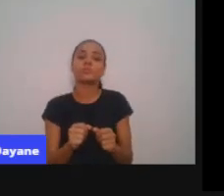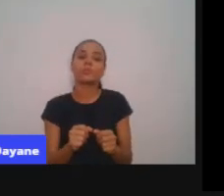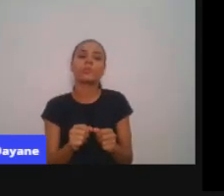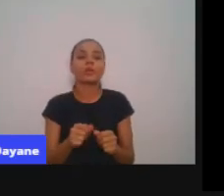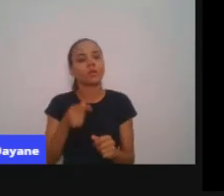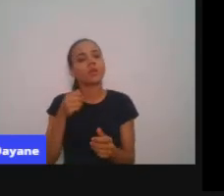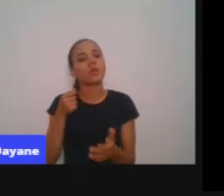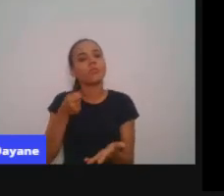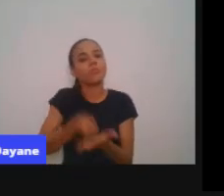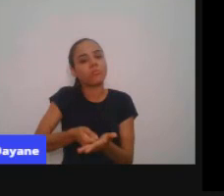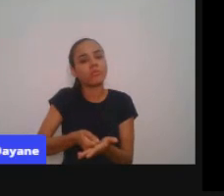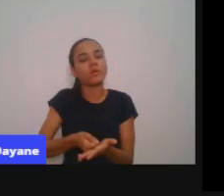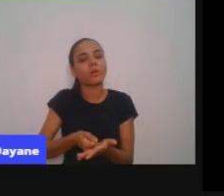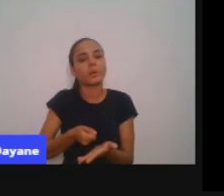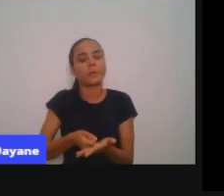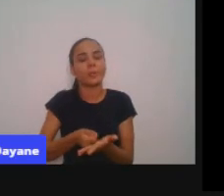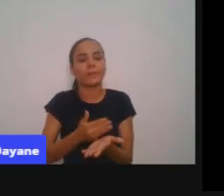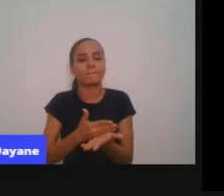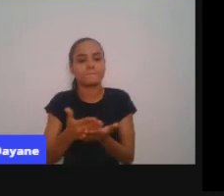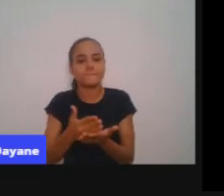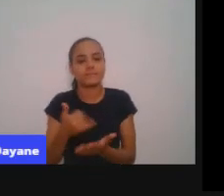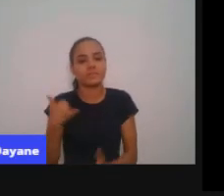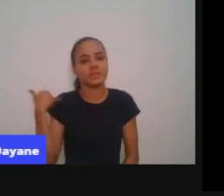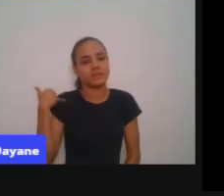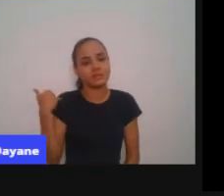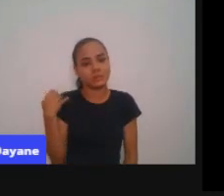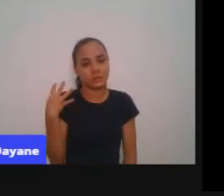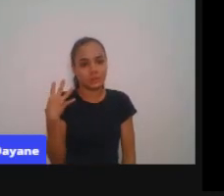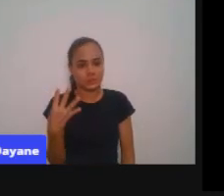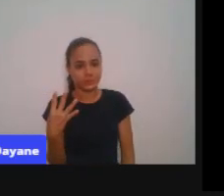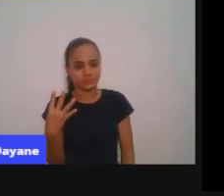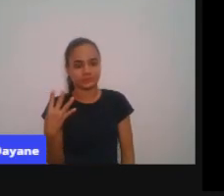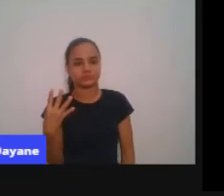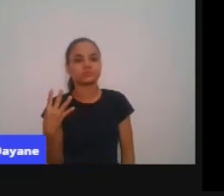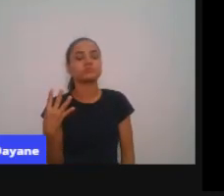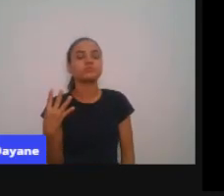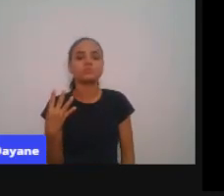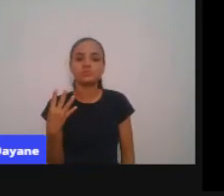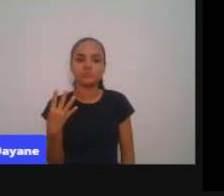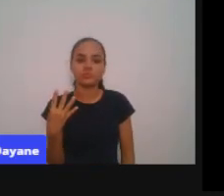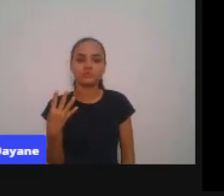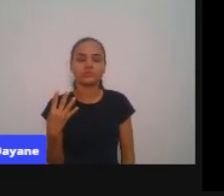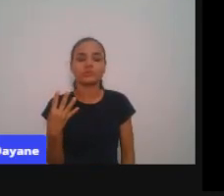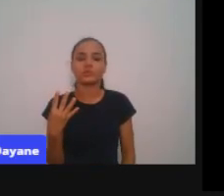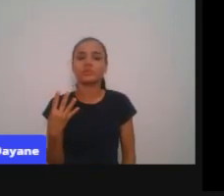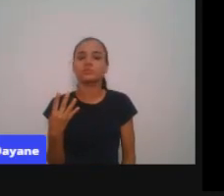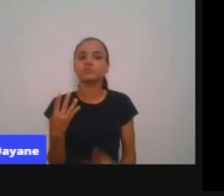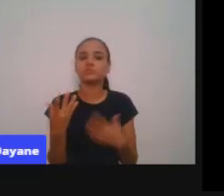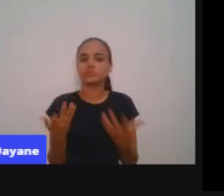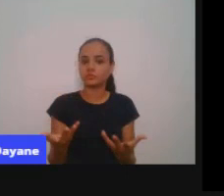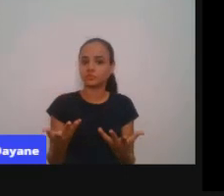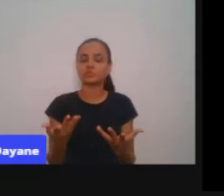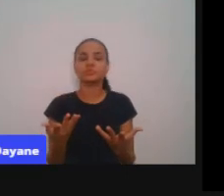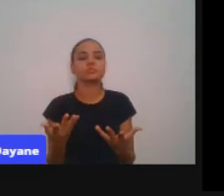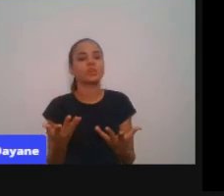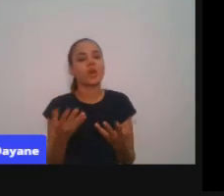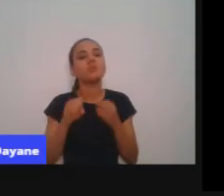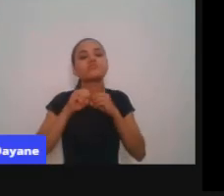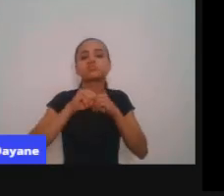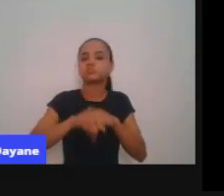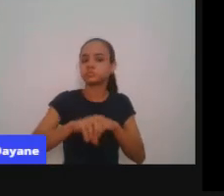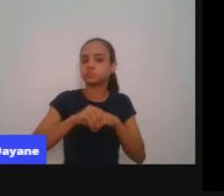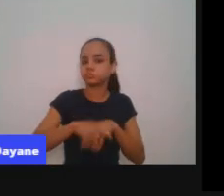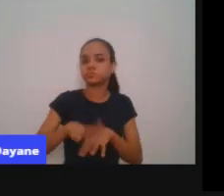obrigatória, a partir dos 4 anos de idade. Então, esse é o nosso panorama da educação infantil. Pode